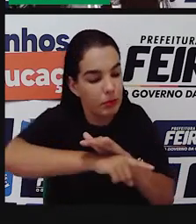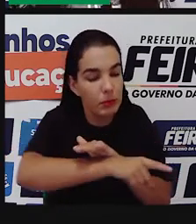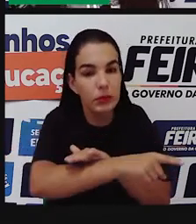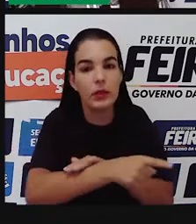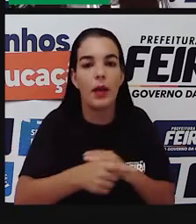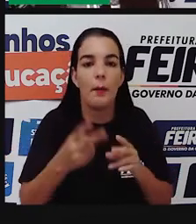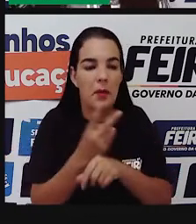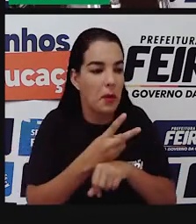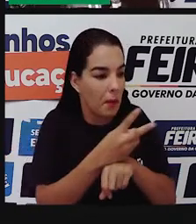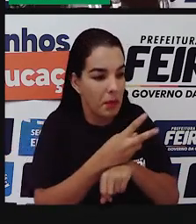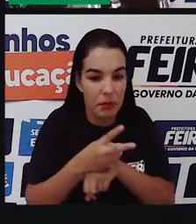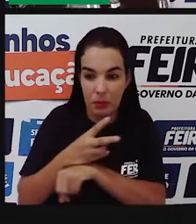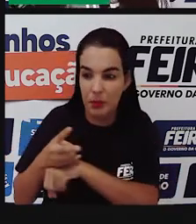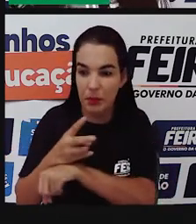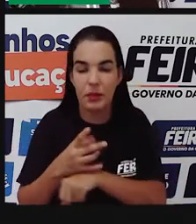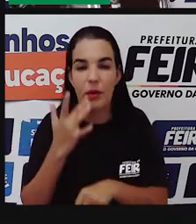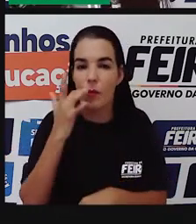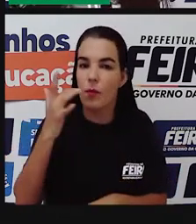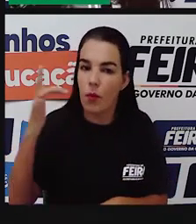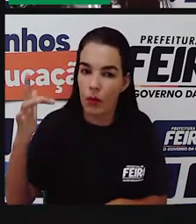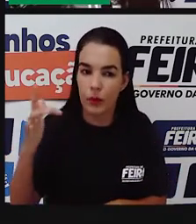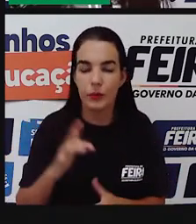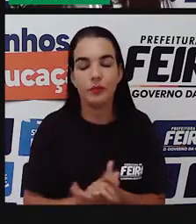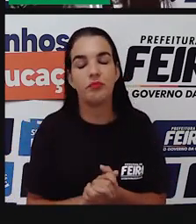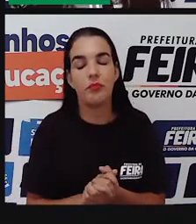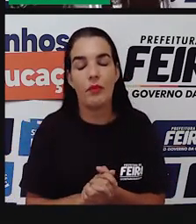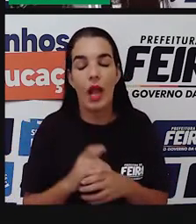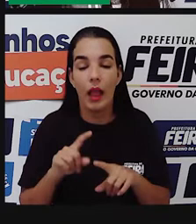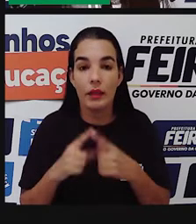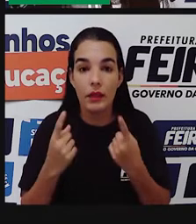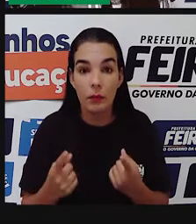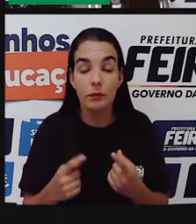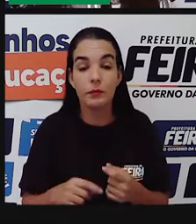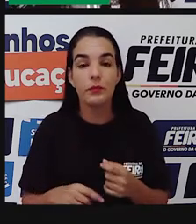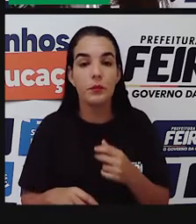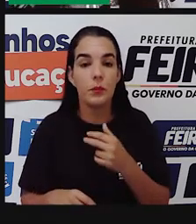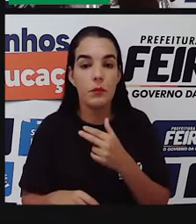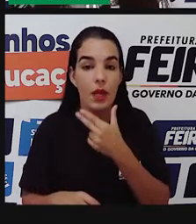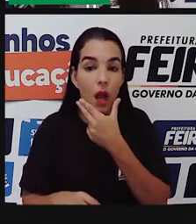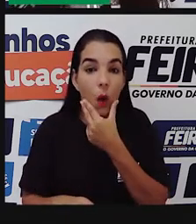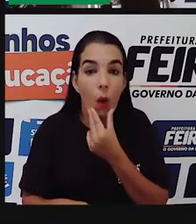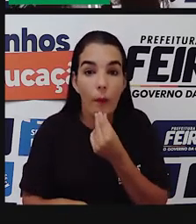ouro também, né? E os paulistas que ficaram